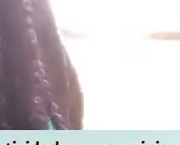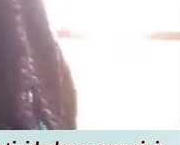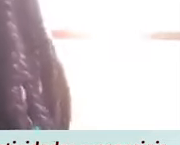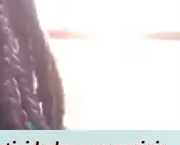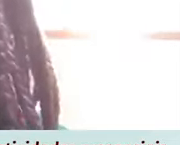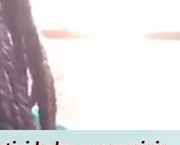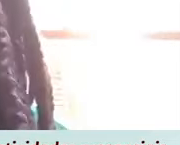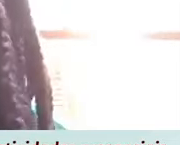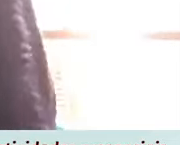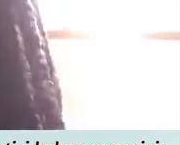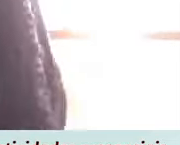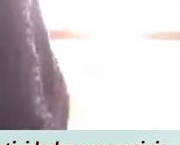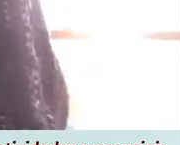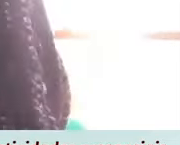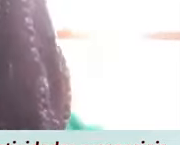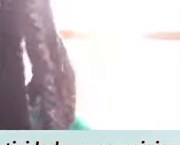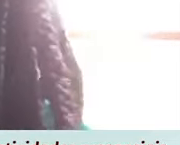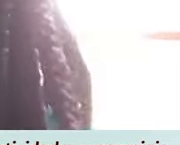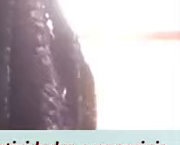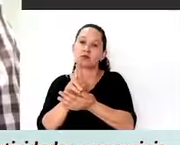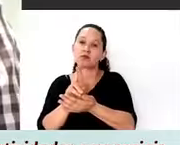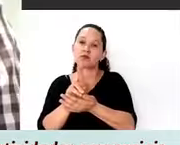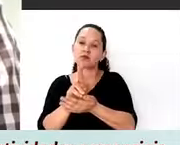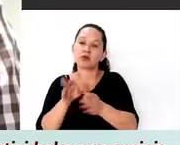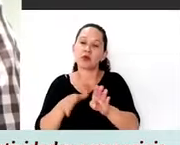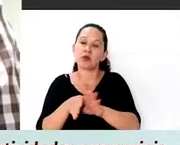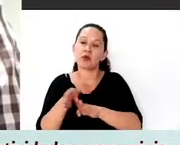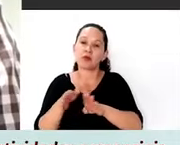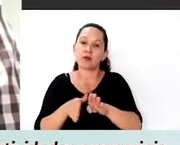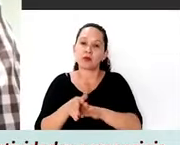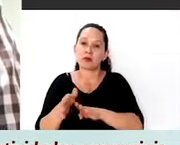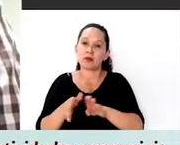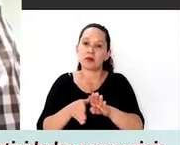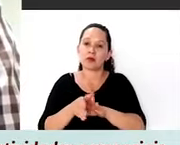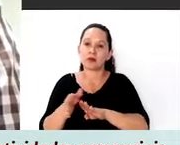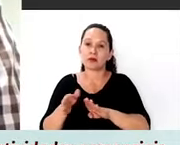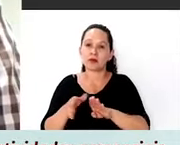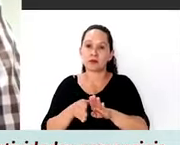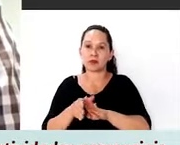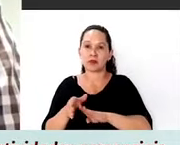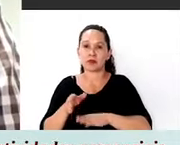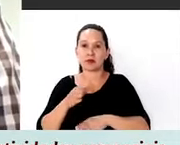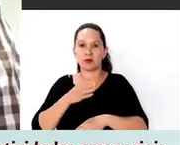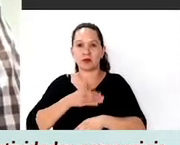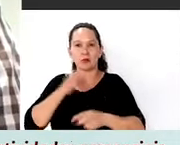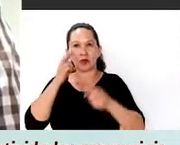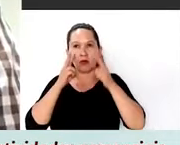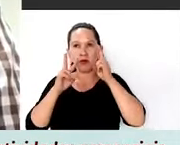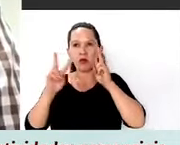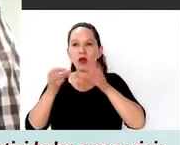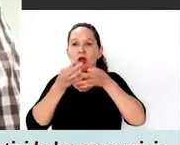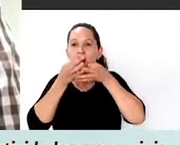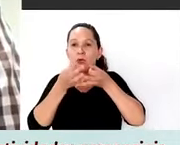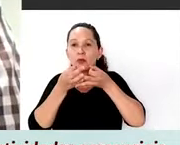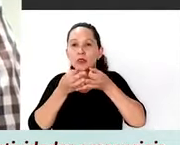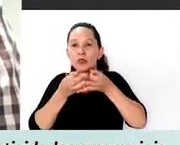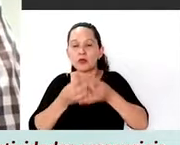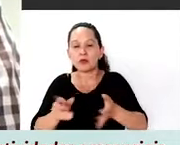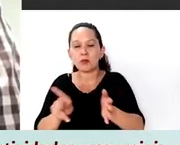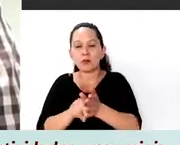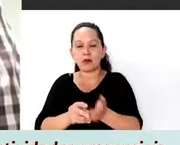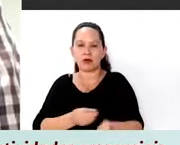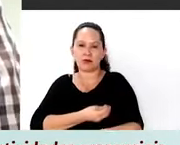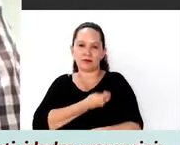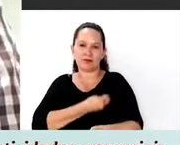dizia que nós precisávamos estudar de onde estivermos. Então, minha versão e meu olhar era pela vida. Então, assim,